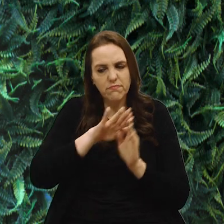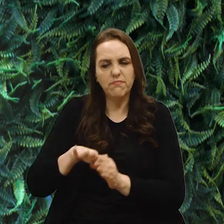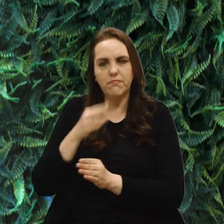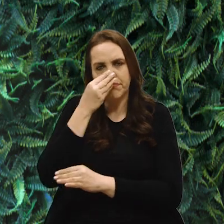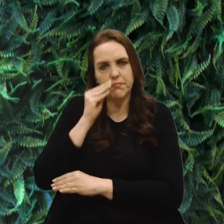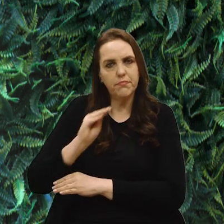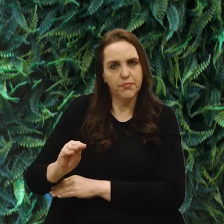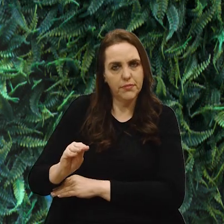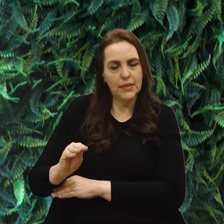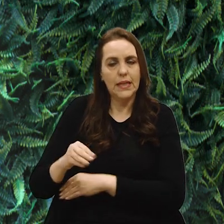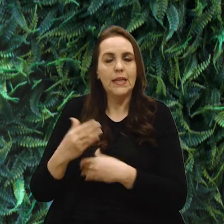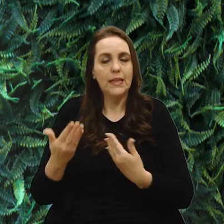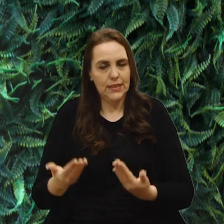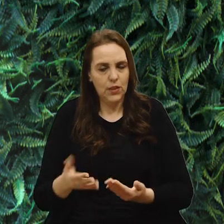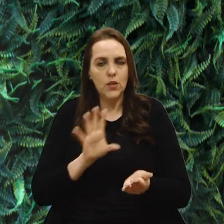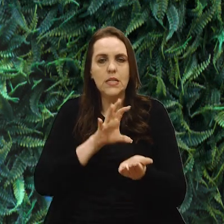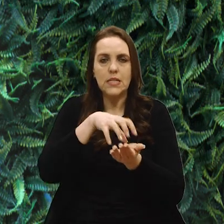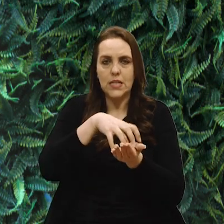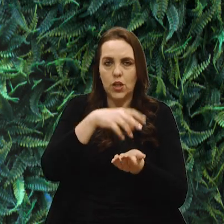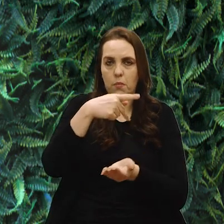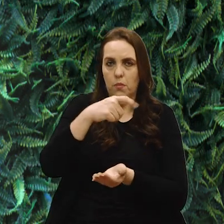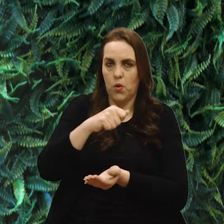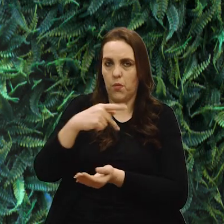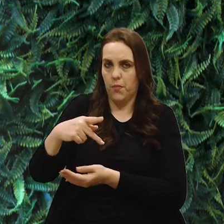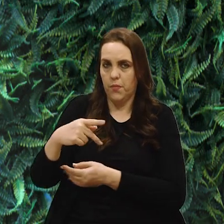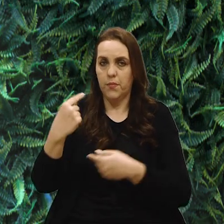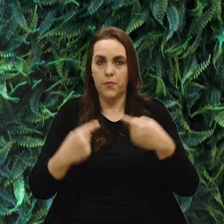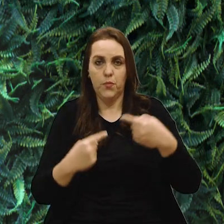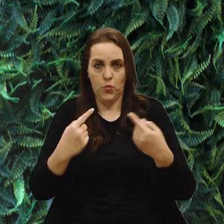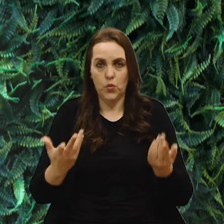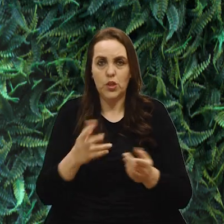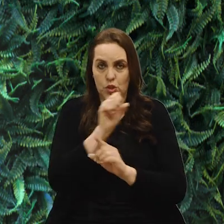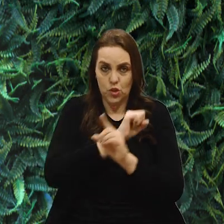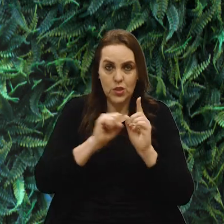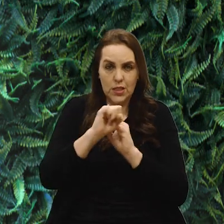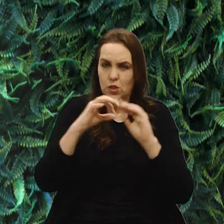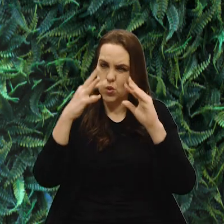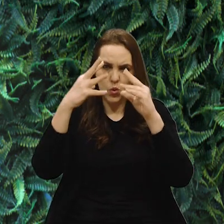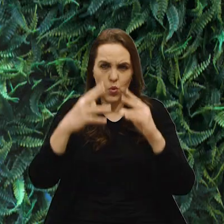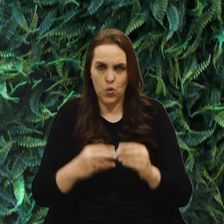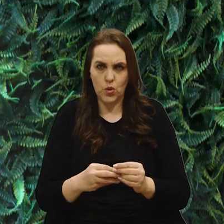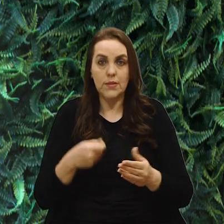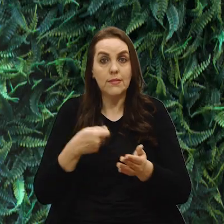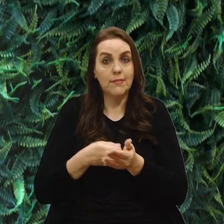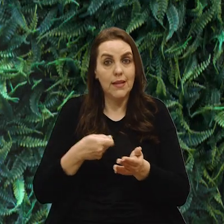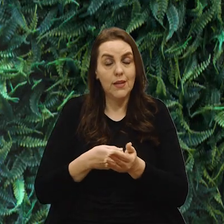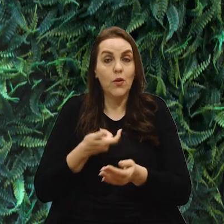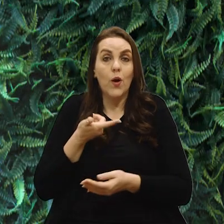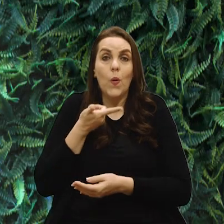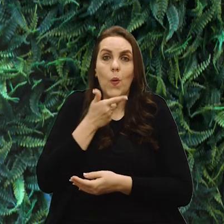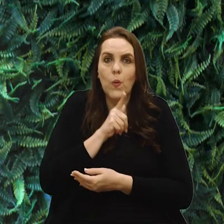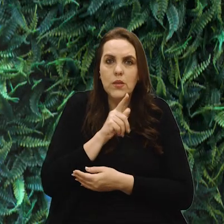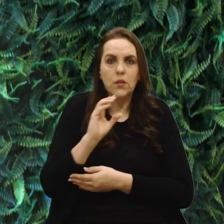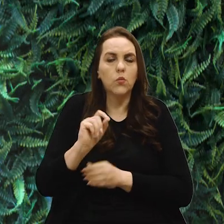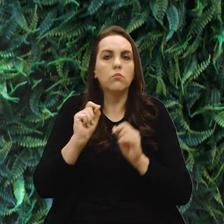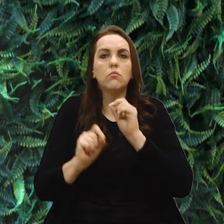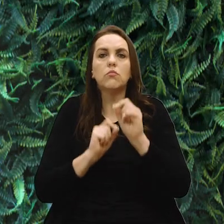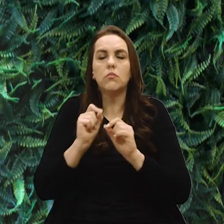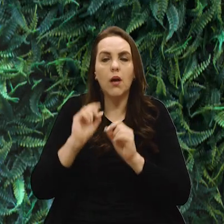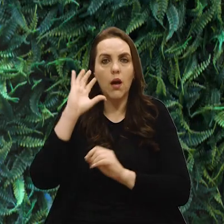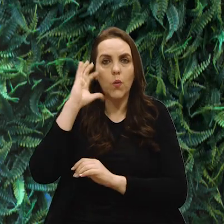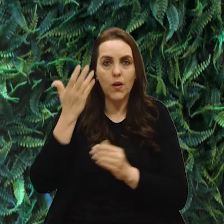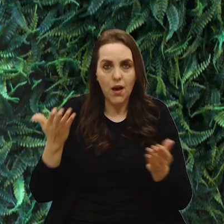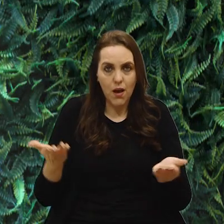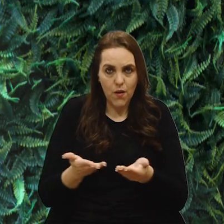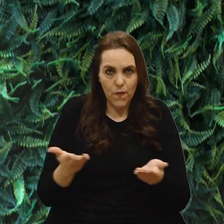isso. O que acho que o Centro Pop, as políticas sociais tentam é justamente dar conta desse